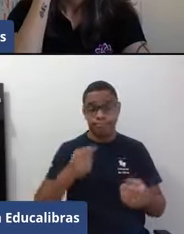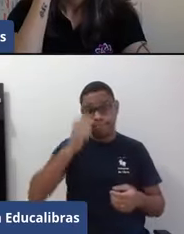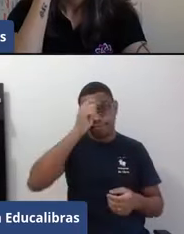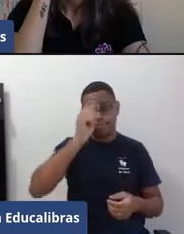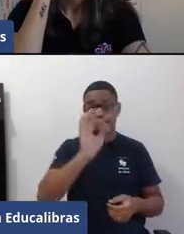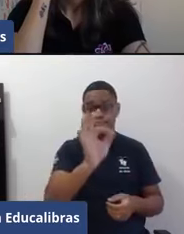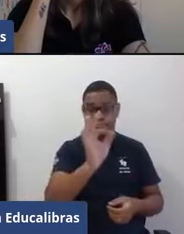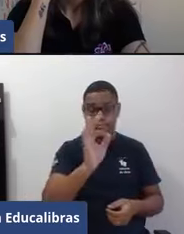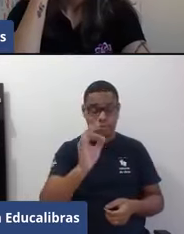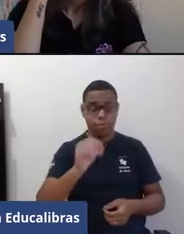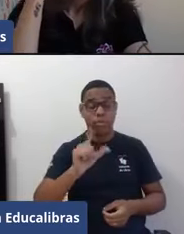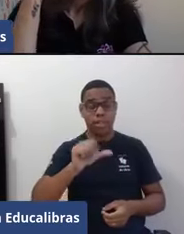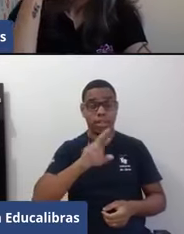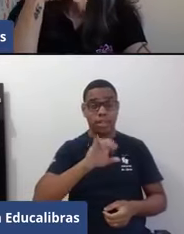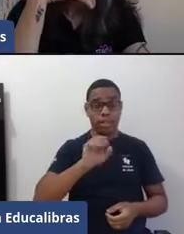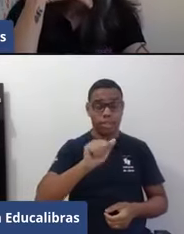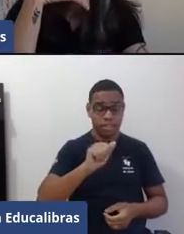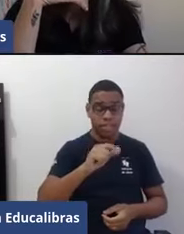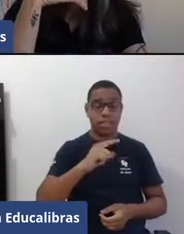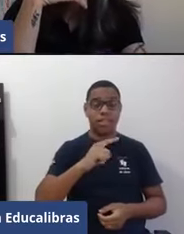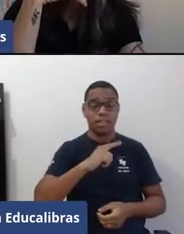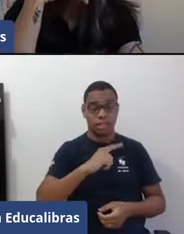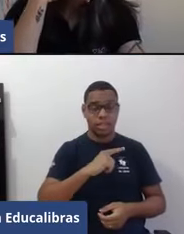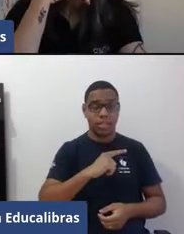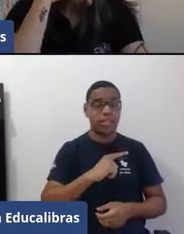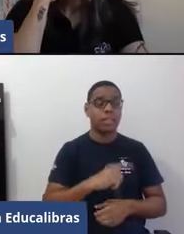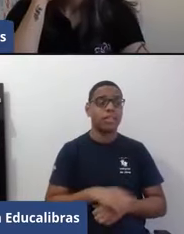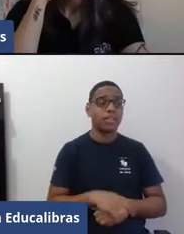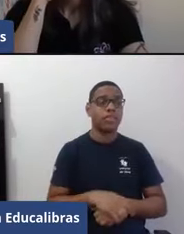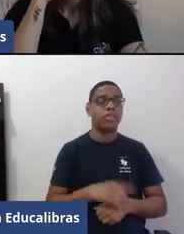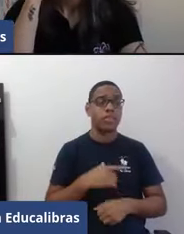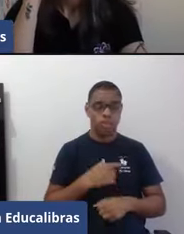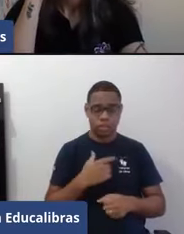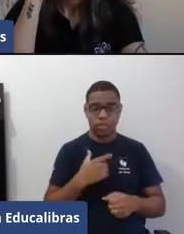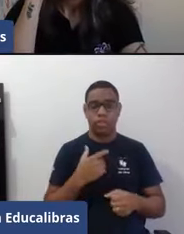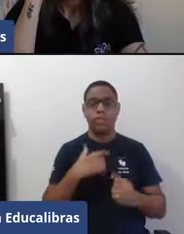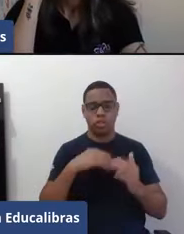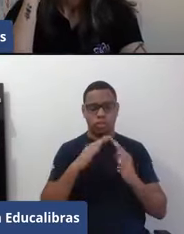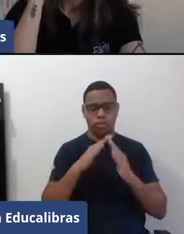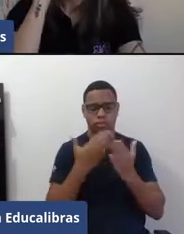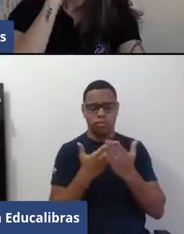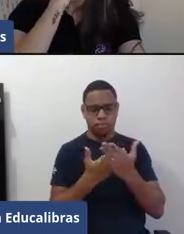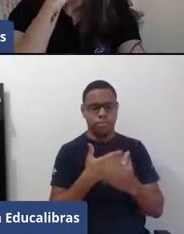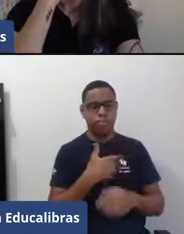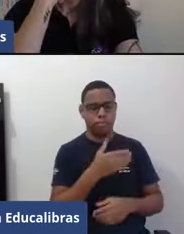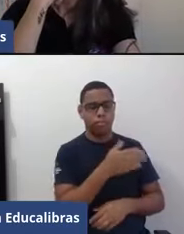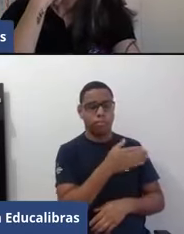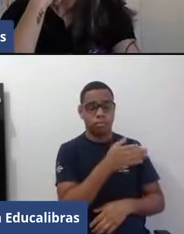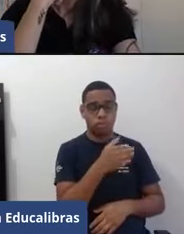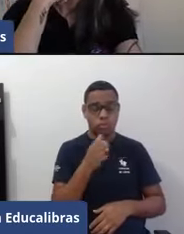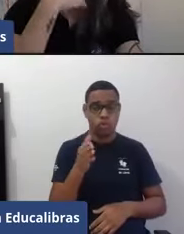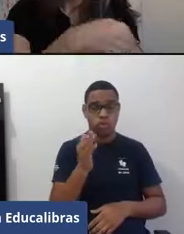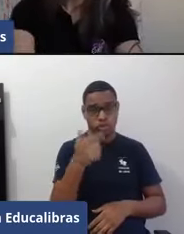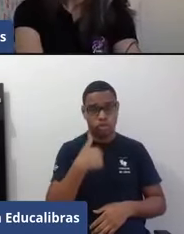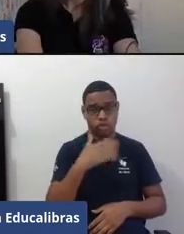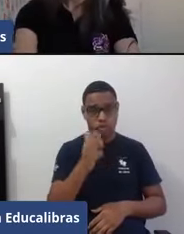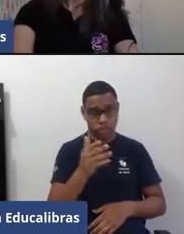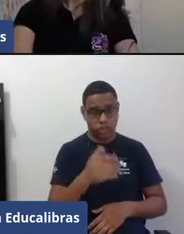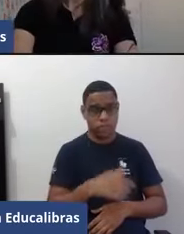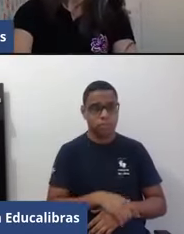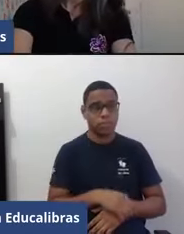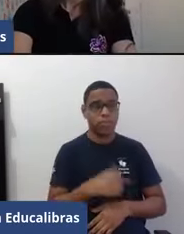a Larissa, ela tem um acompanhamento, sim. Então, eu passei por várias escolas, aí eu consegui chegar na RIMSA pela baixa visão da Larissa,